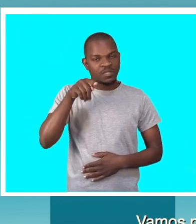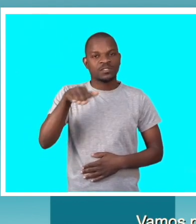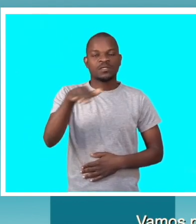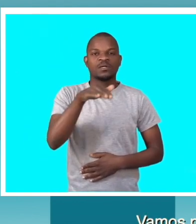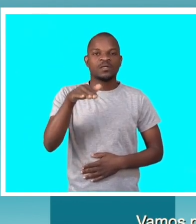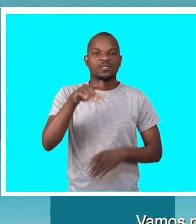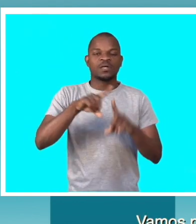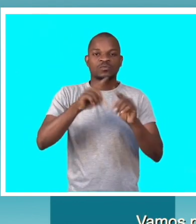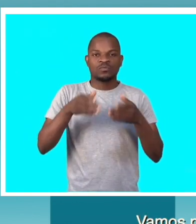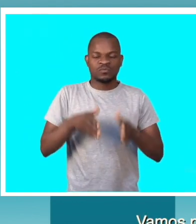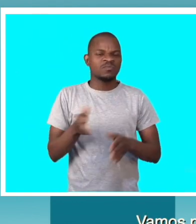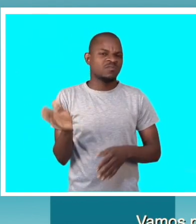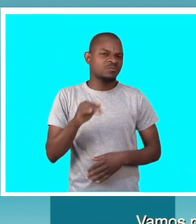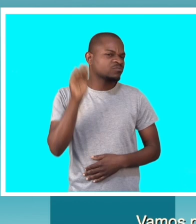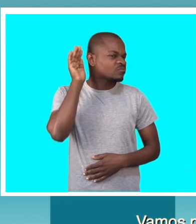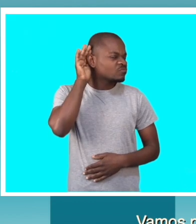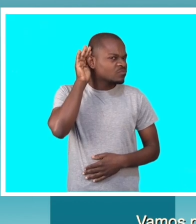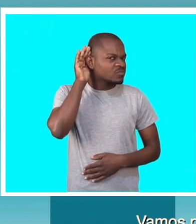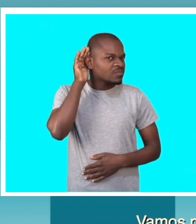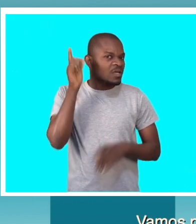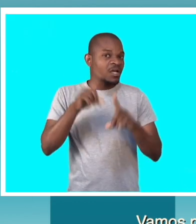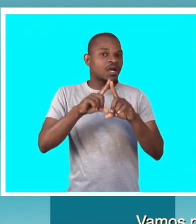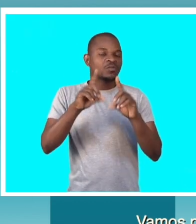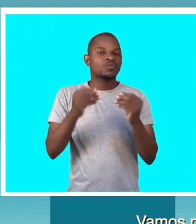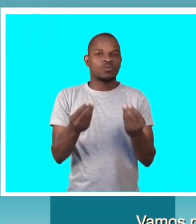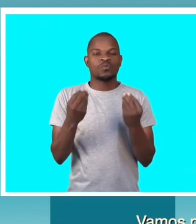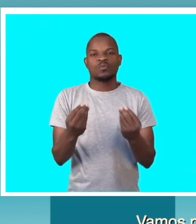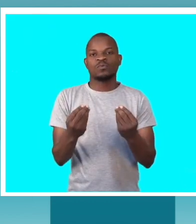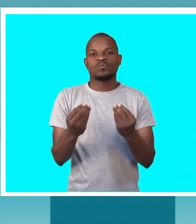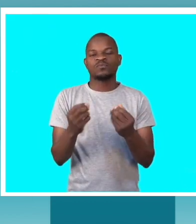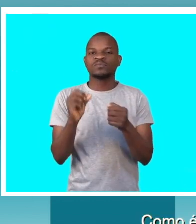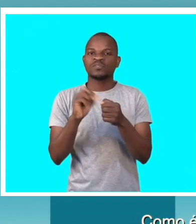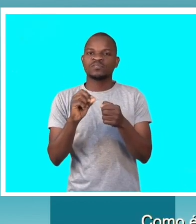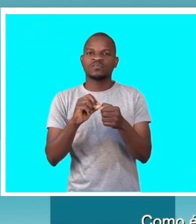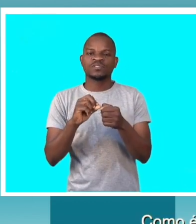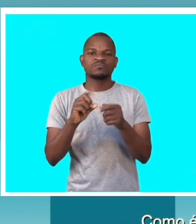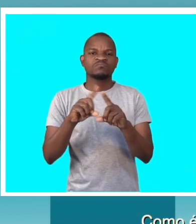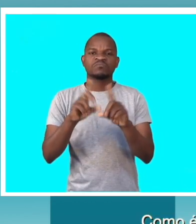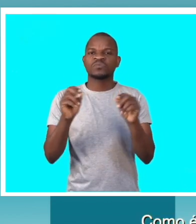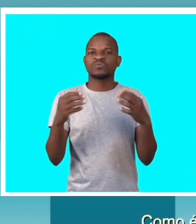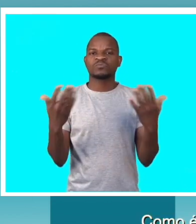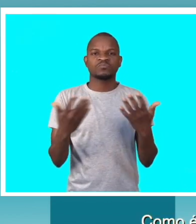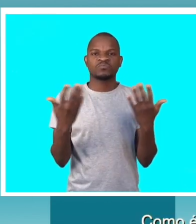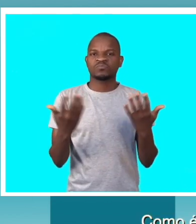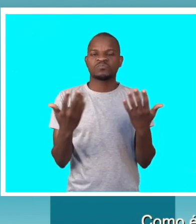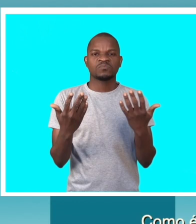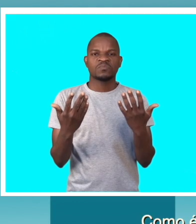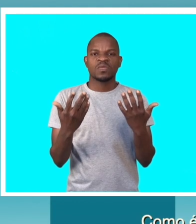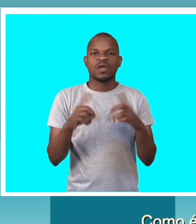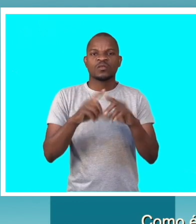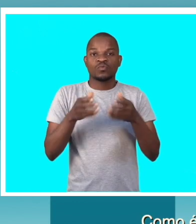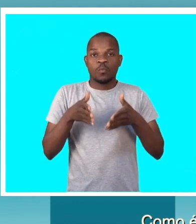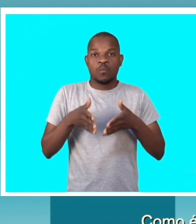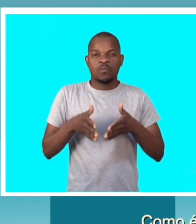relação a este serviço aqui a nível do Hospital Central de Maputo. Como é que é feito o